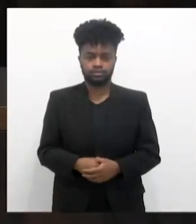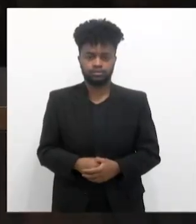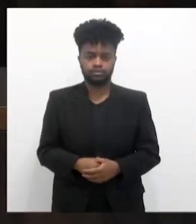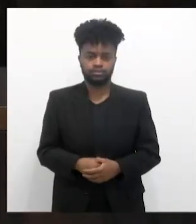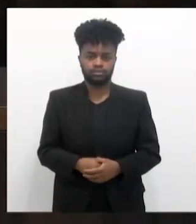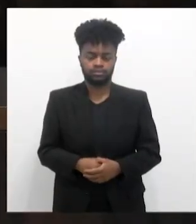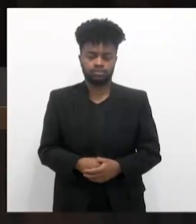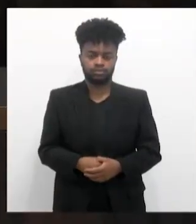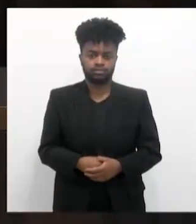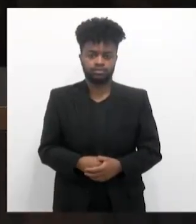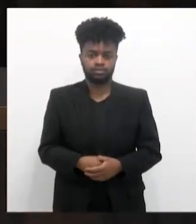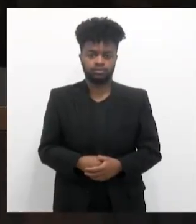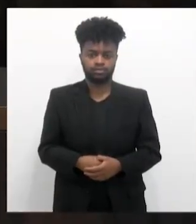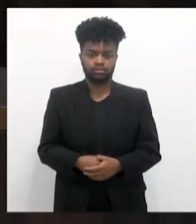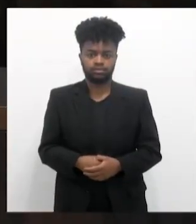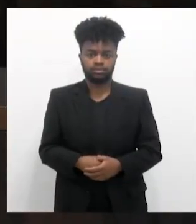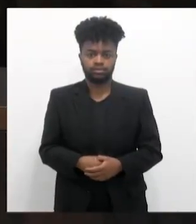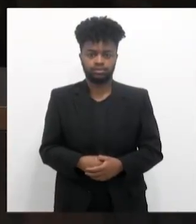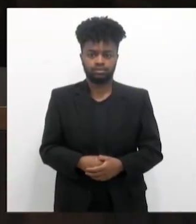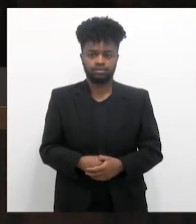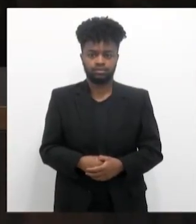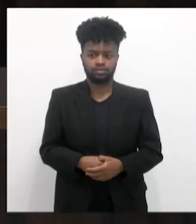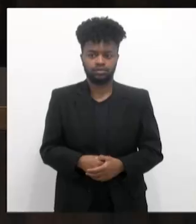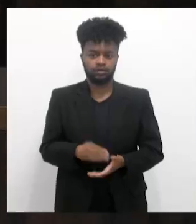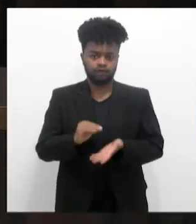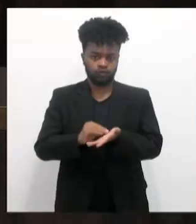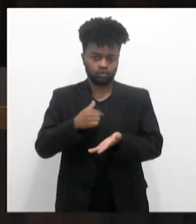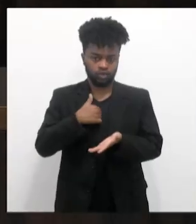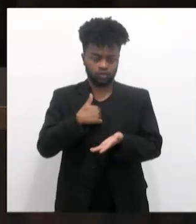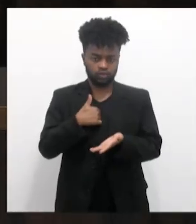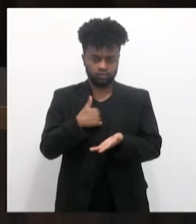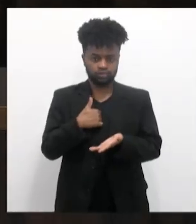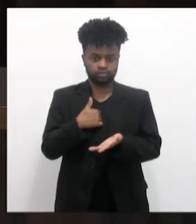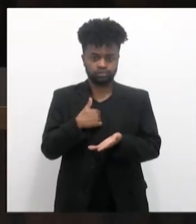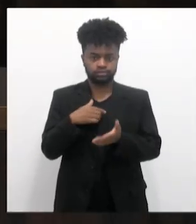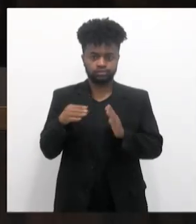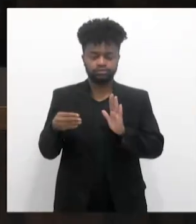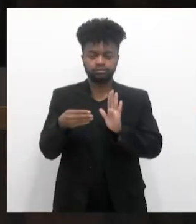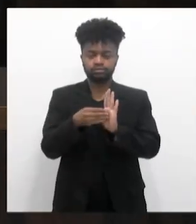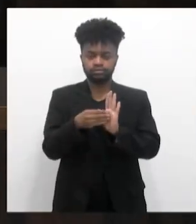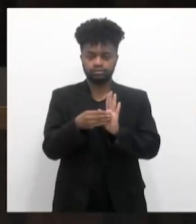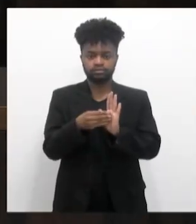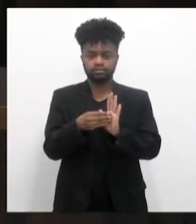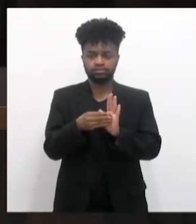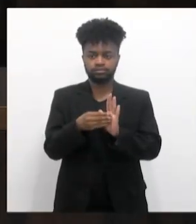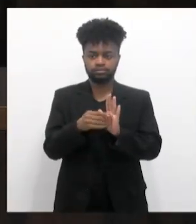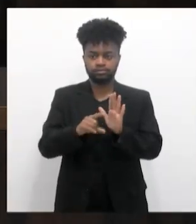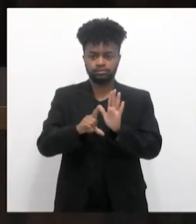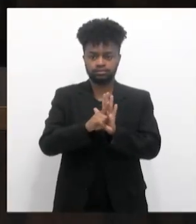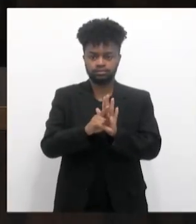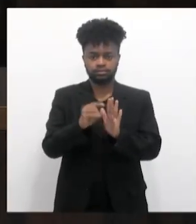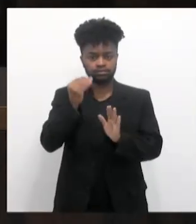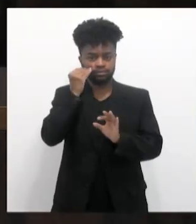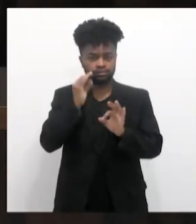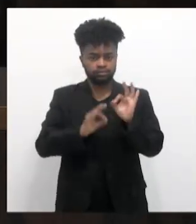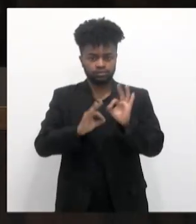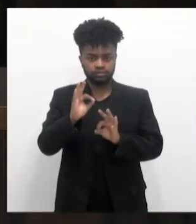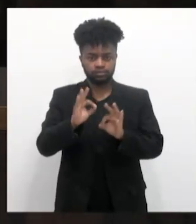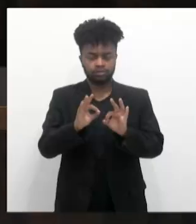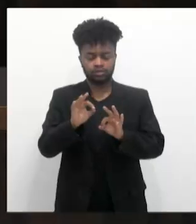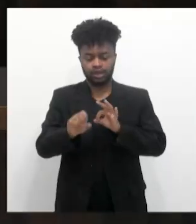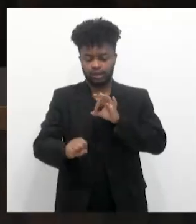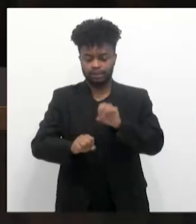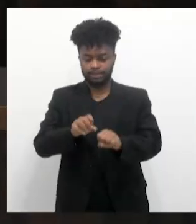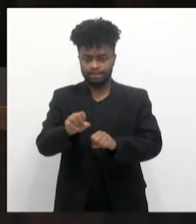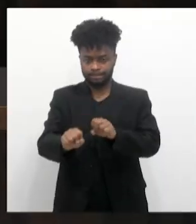Machado, Jari de Oliveira, só faltou eu, que determina a designação para a organização de catadores